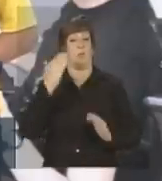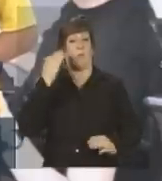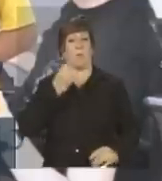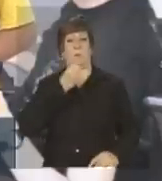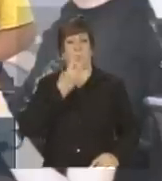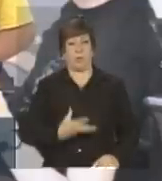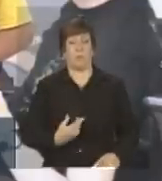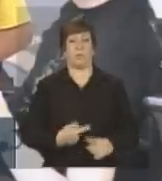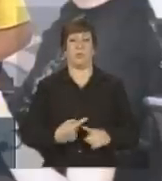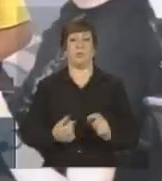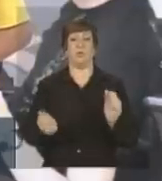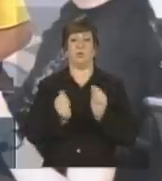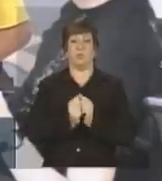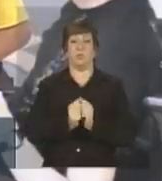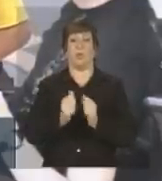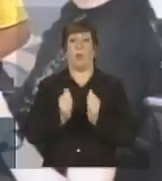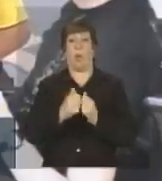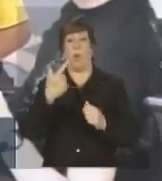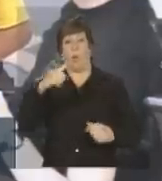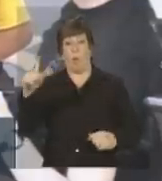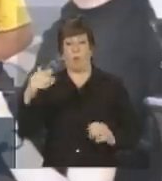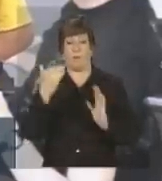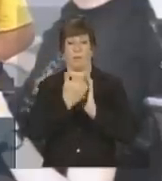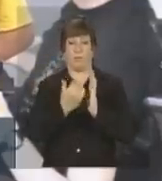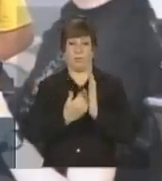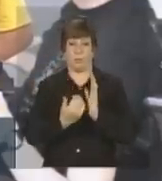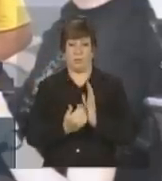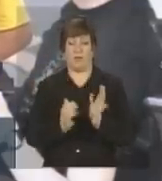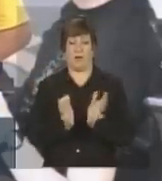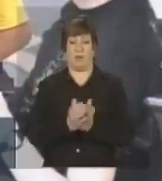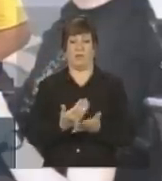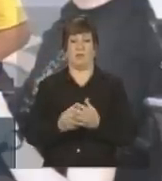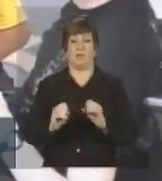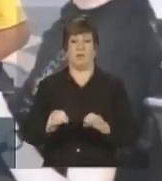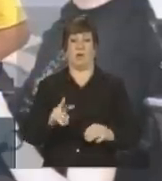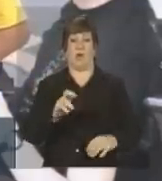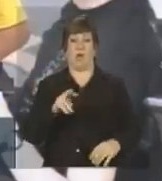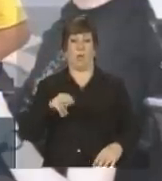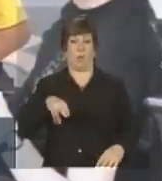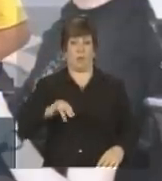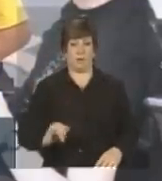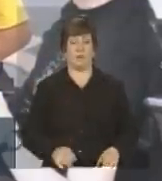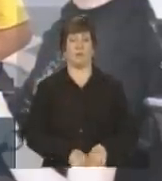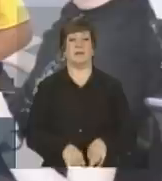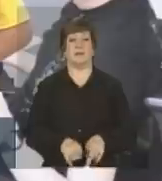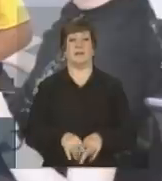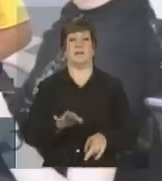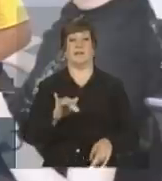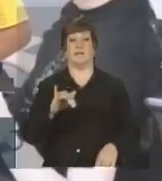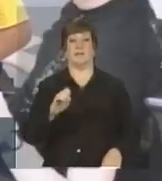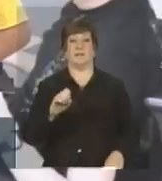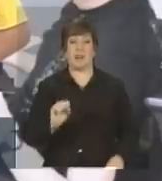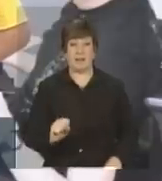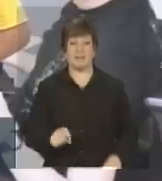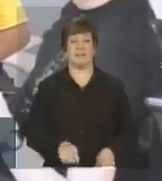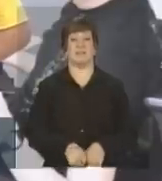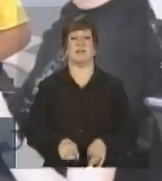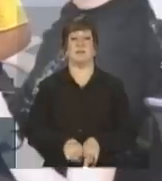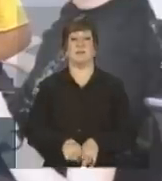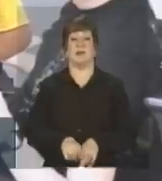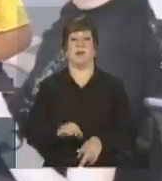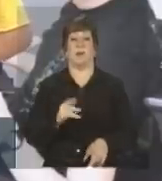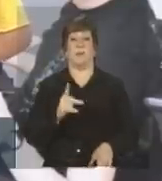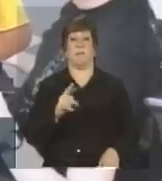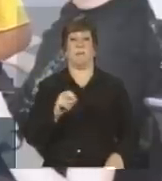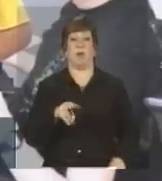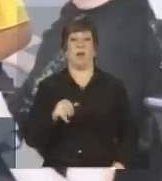lado de outras iniciativas importantes na área da educação dos últimos governos, como o ReUni, como o FIES, como o